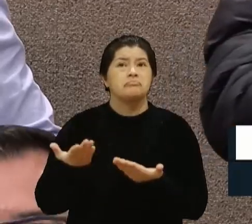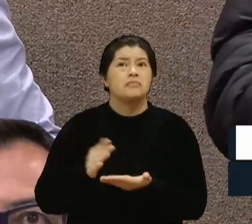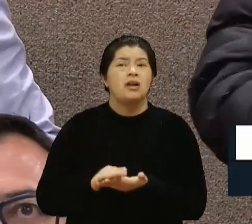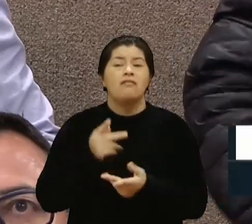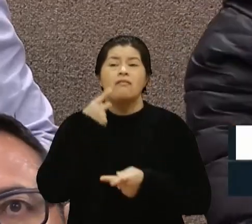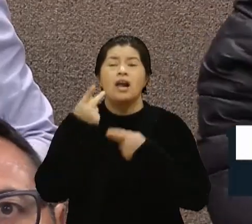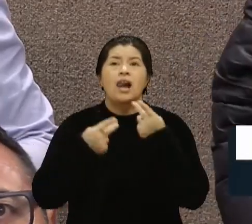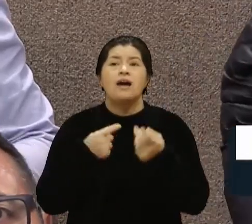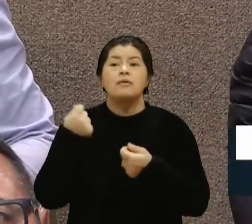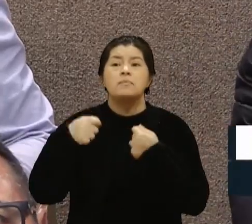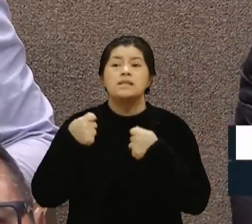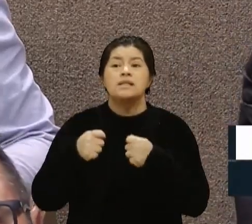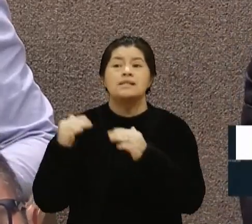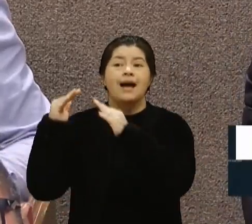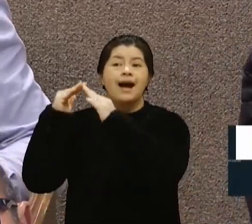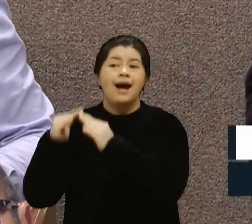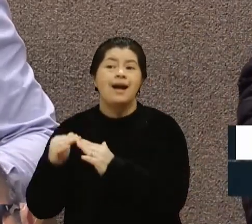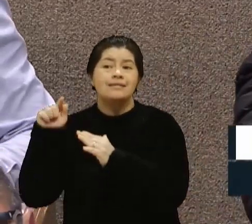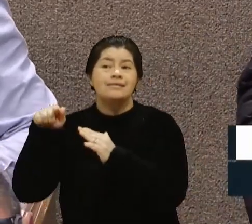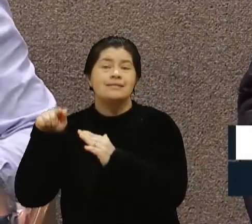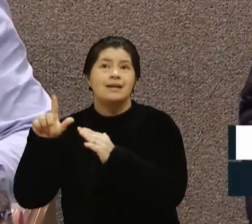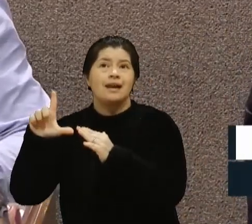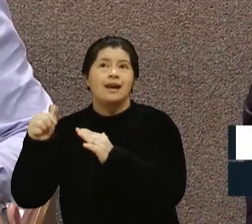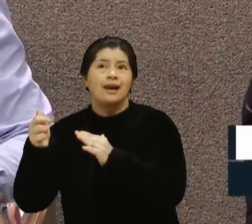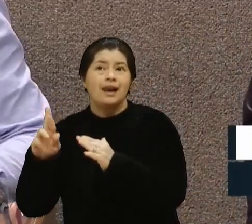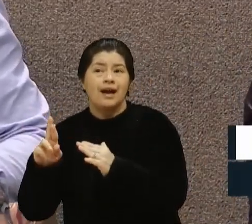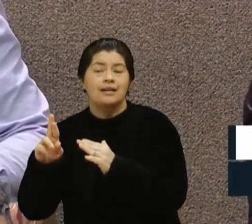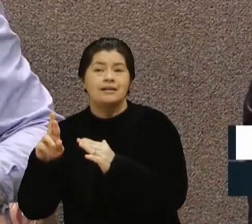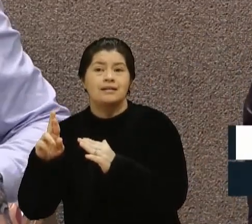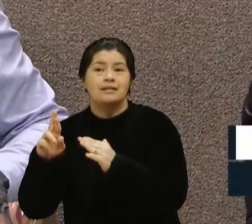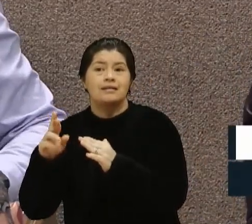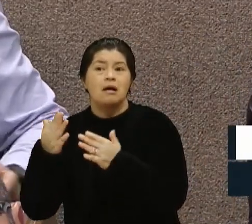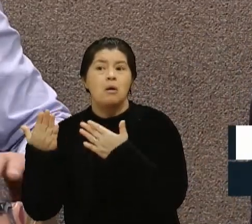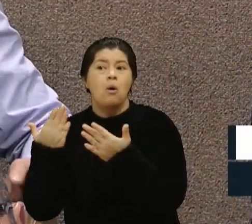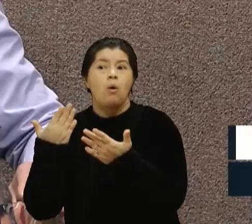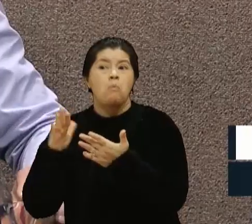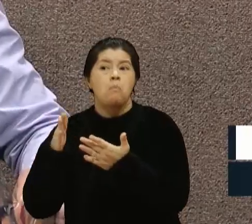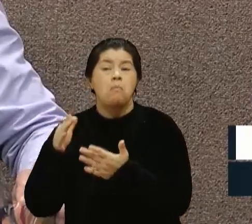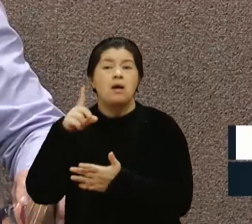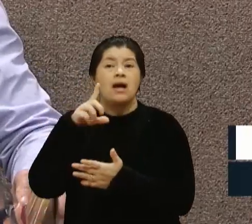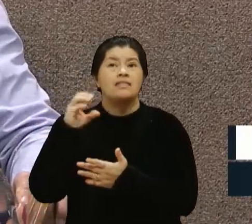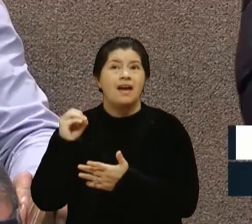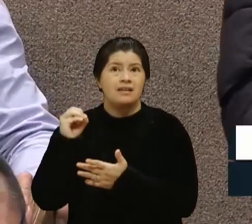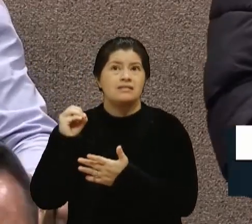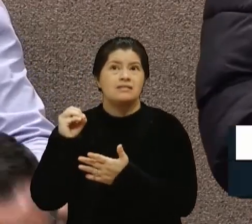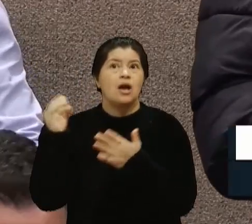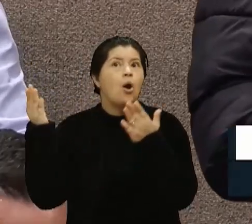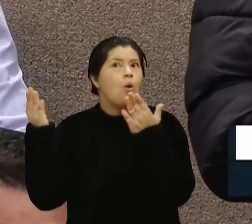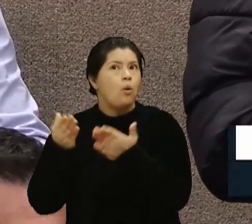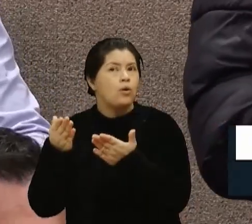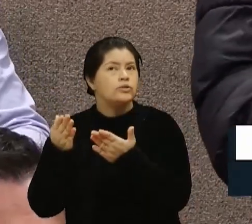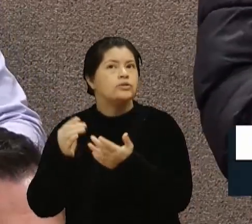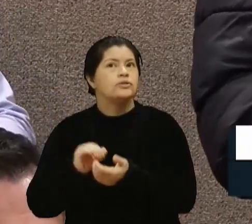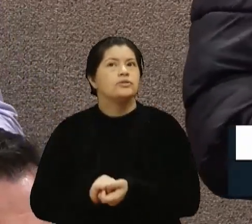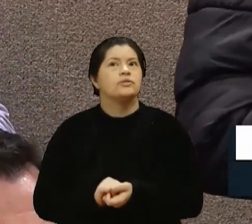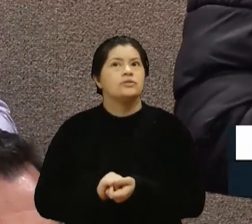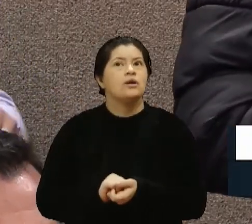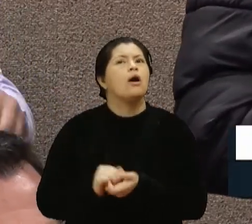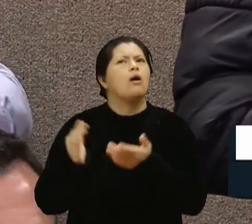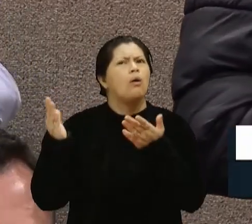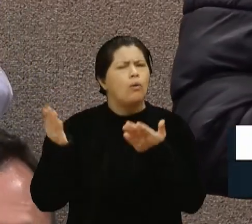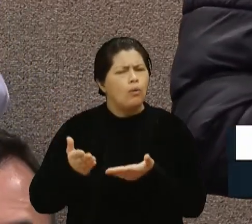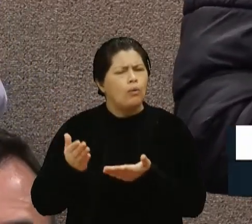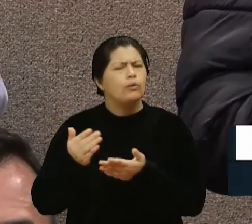falava que tinha que construir casas lares. No mínimo 10. E que hoje,